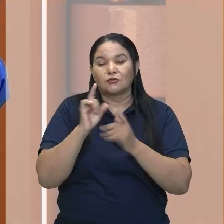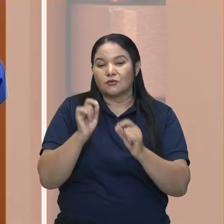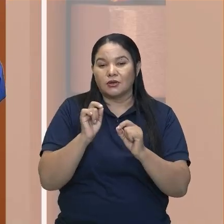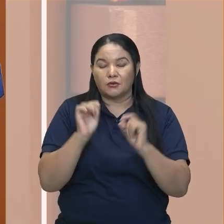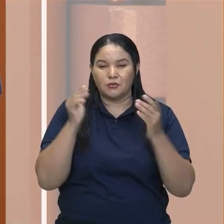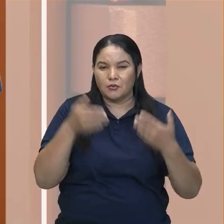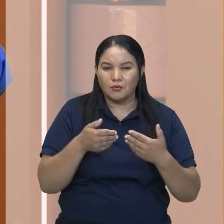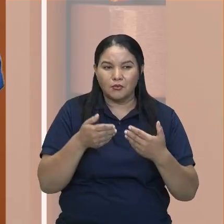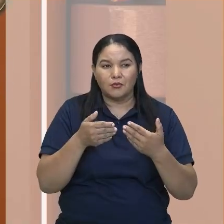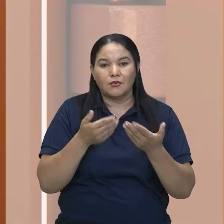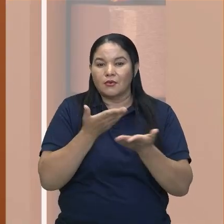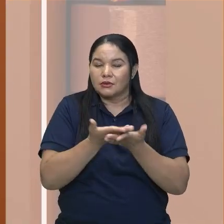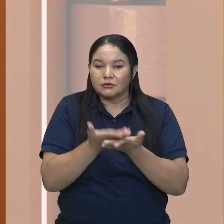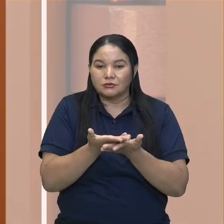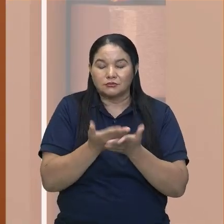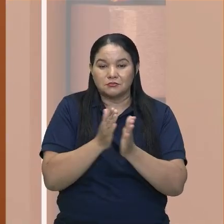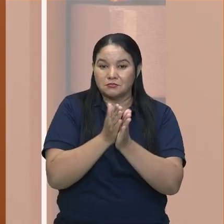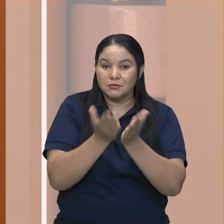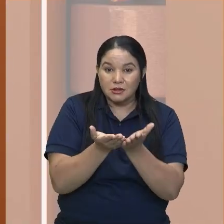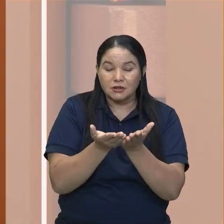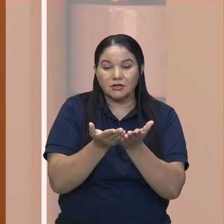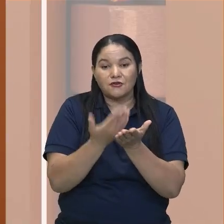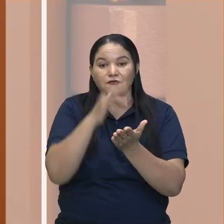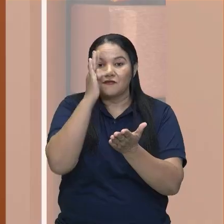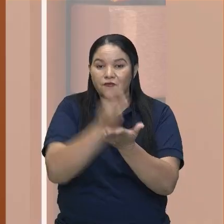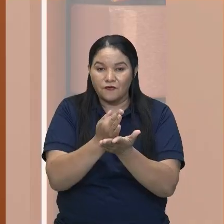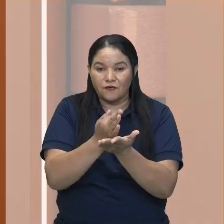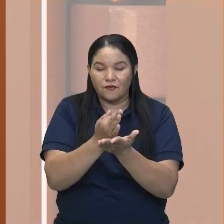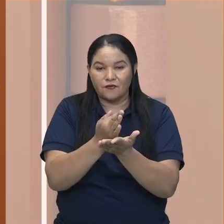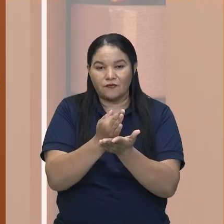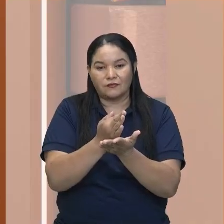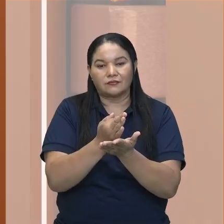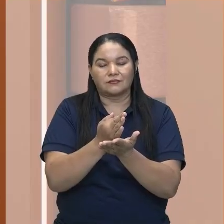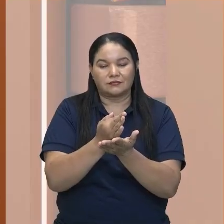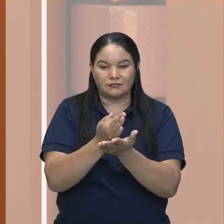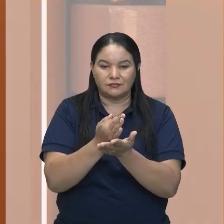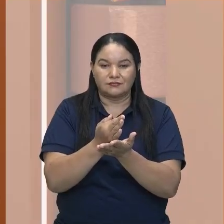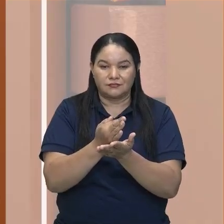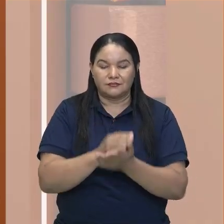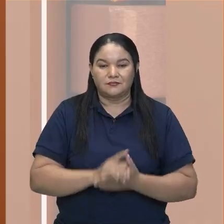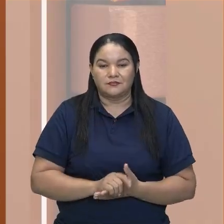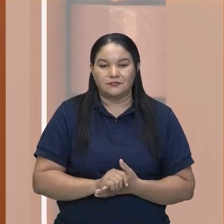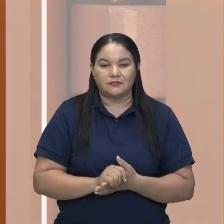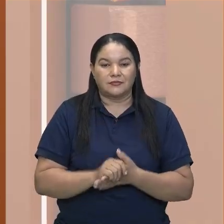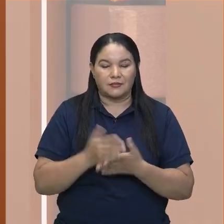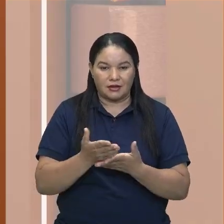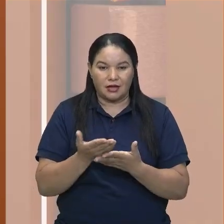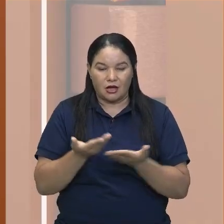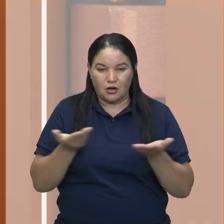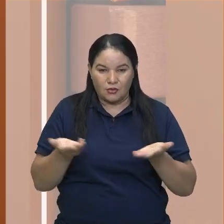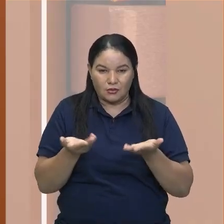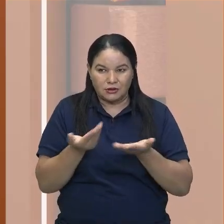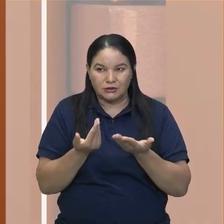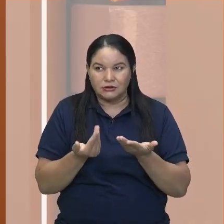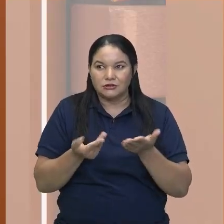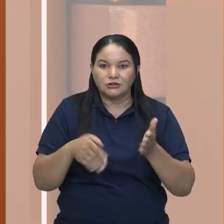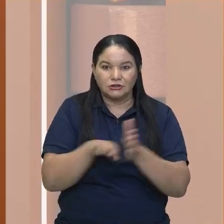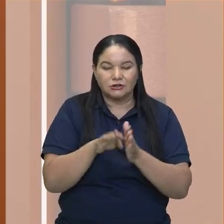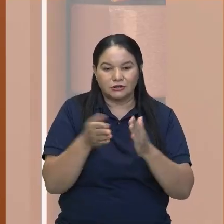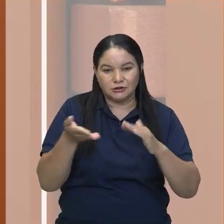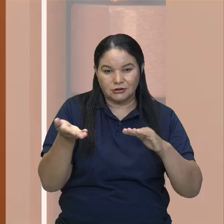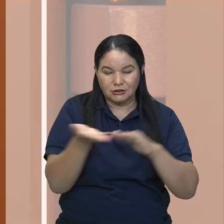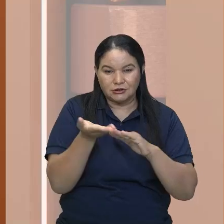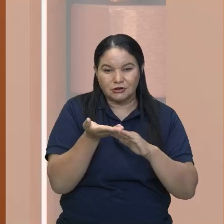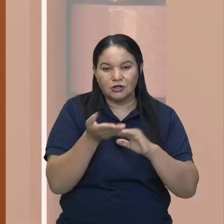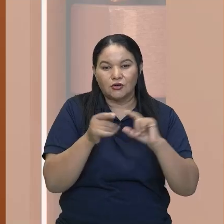teocentrismo, não é? A Bíblia, a fé, não é verdade? Quando nós chegamos na Idade Moderna, o que